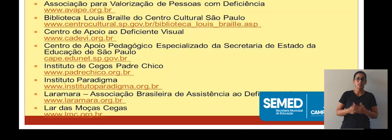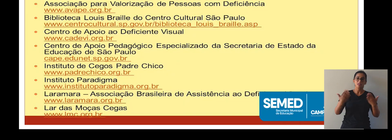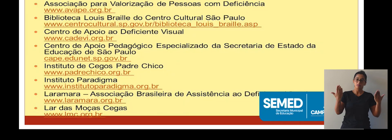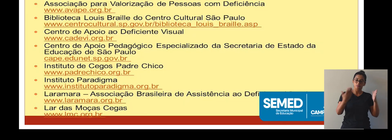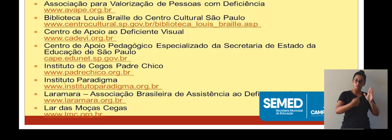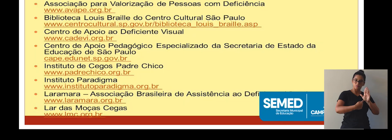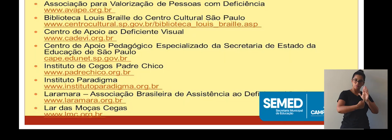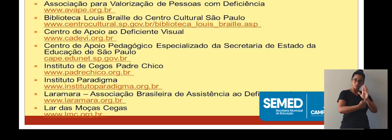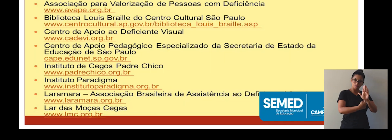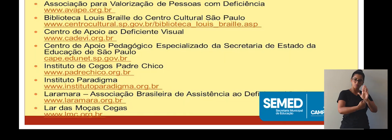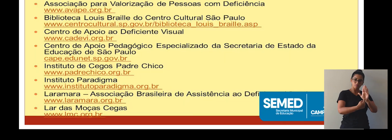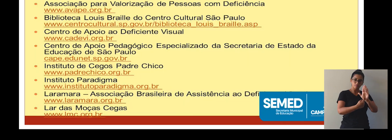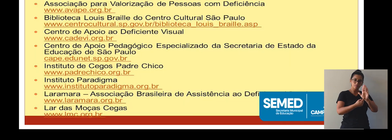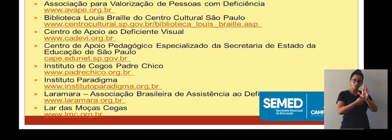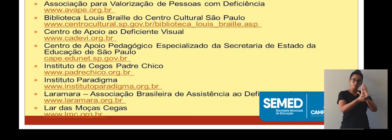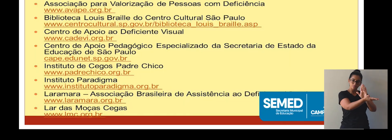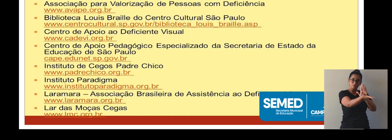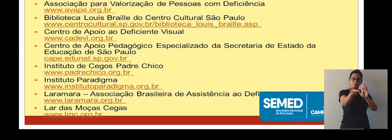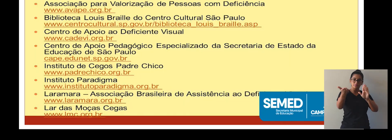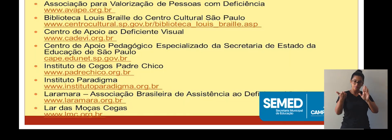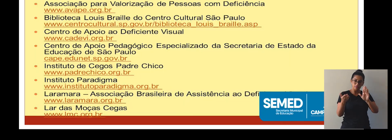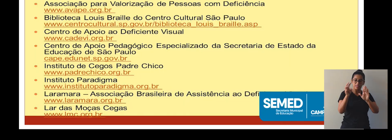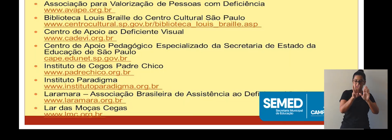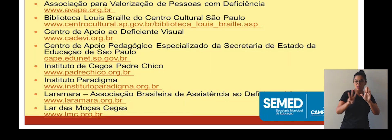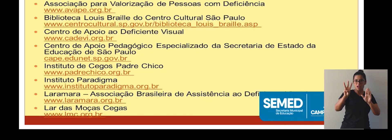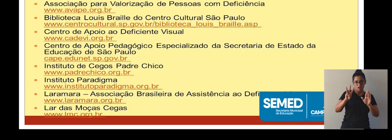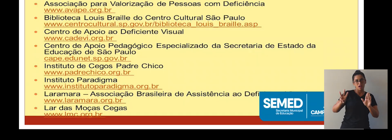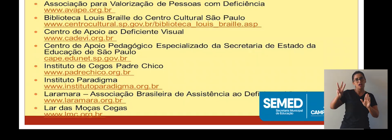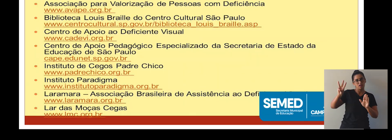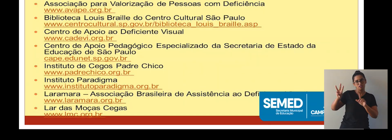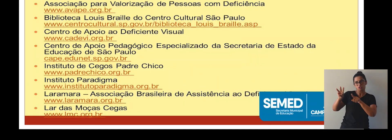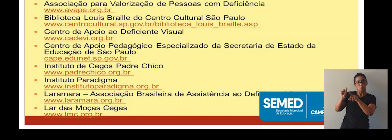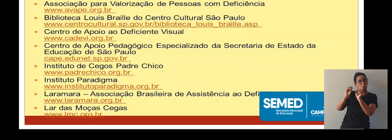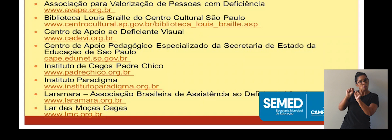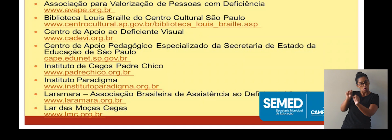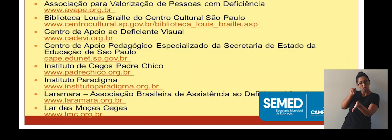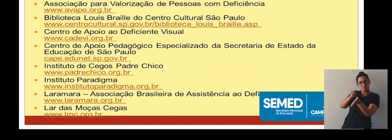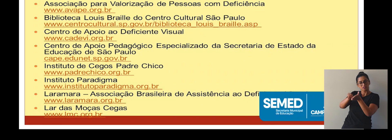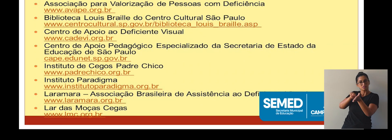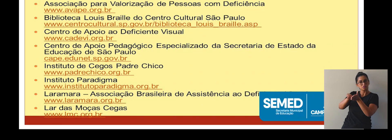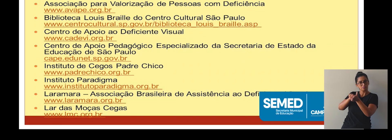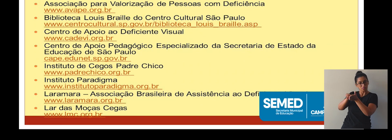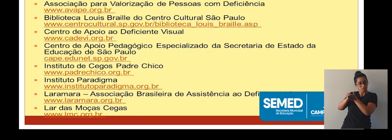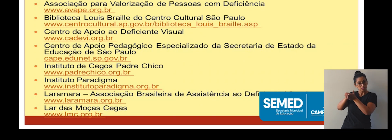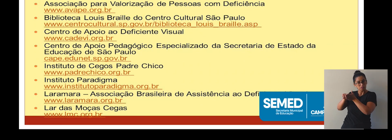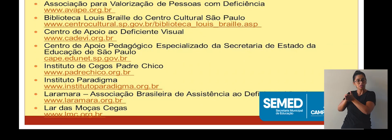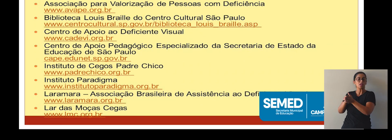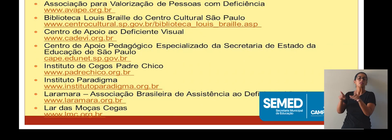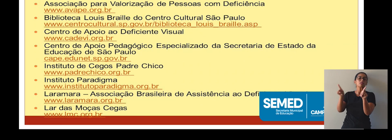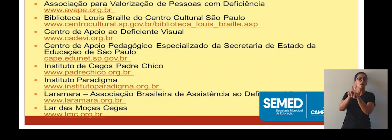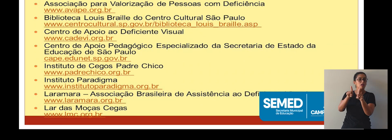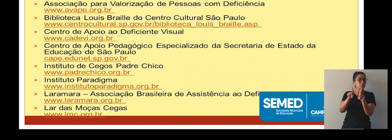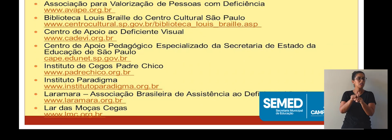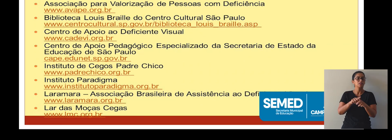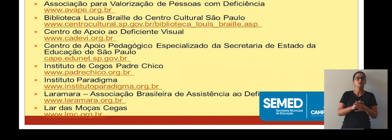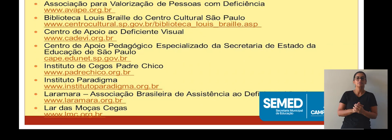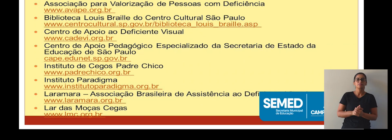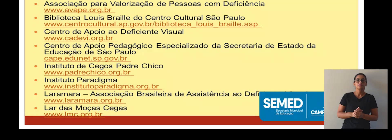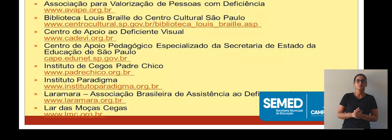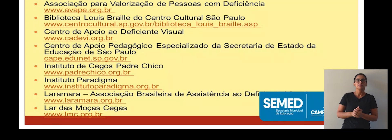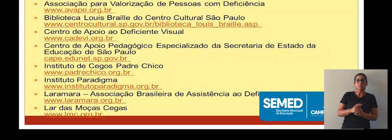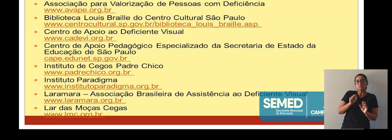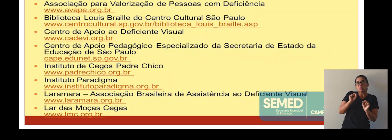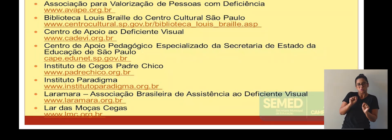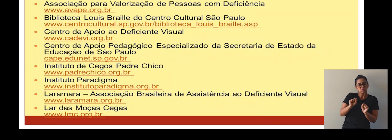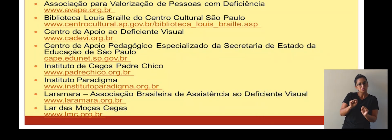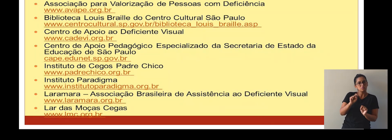Aqui a gente vai deixar para vocês alguns sites para vocês pesquisarem, verificarem